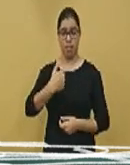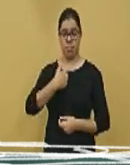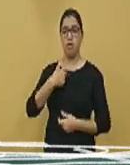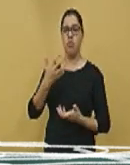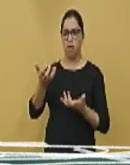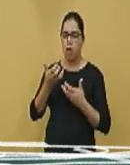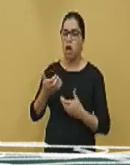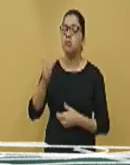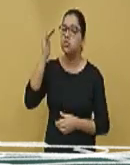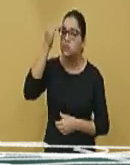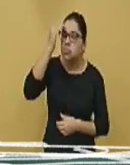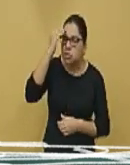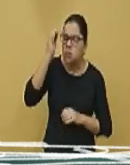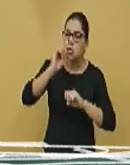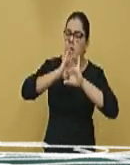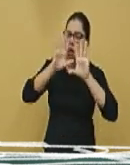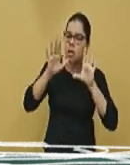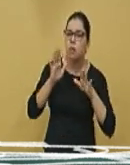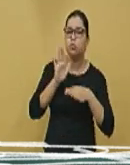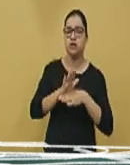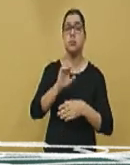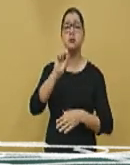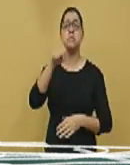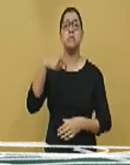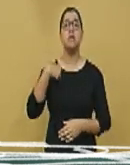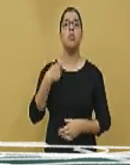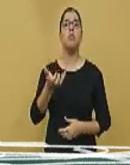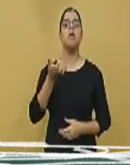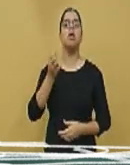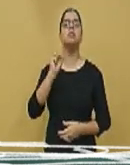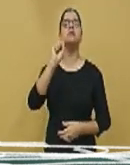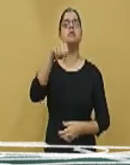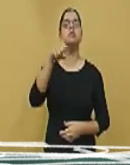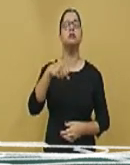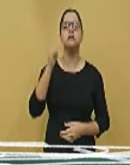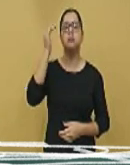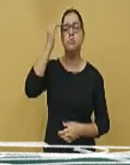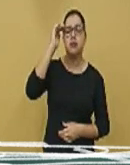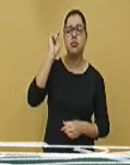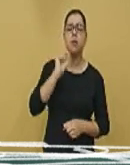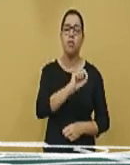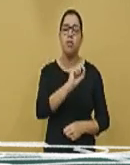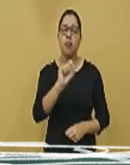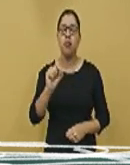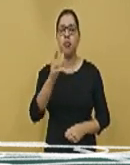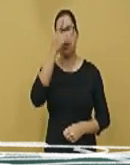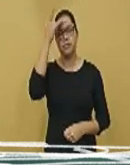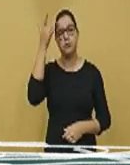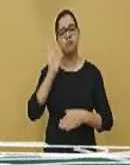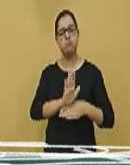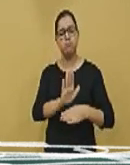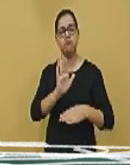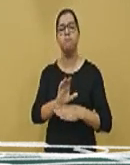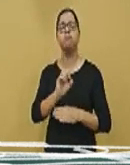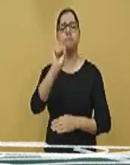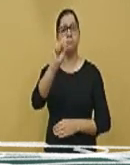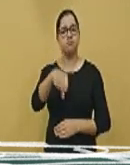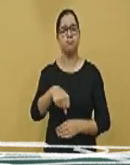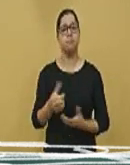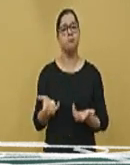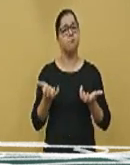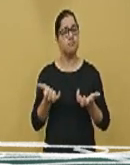nossa gestão vai ser assim. Nós vamos ouvir todos e todas e vamos buscar soluções para os problemas.